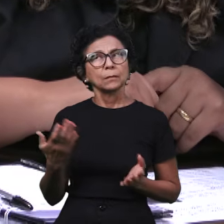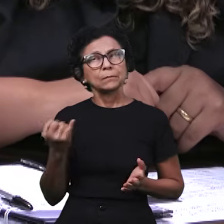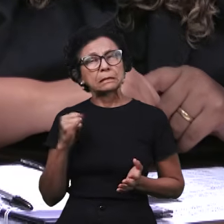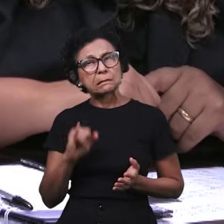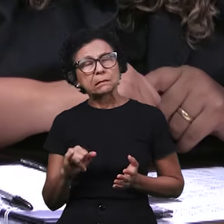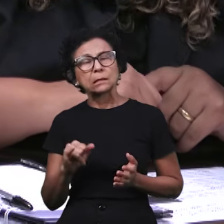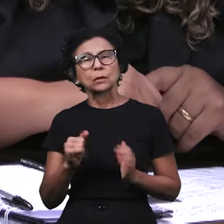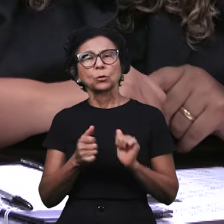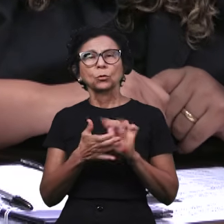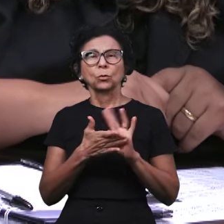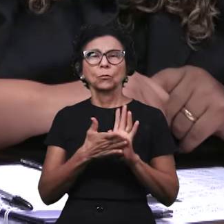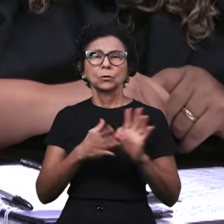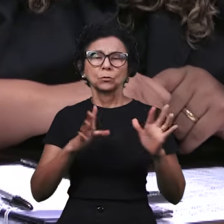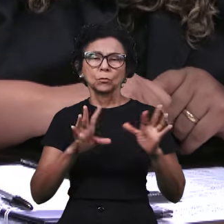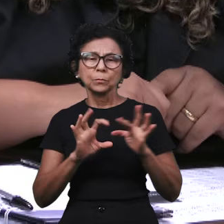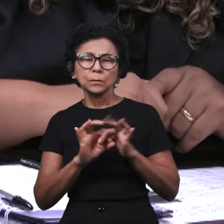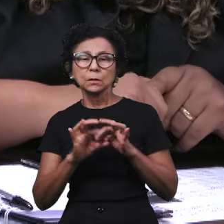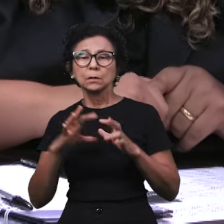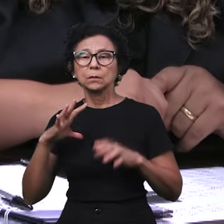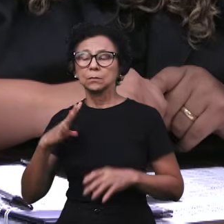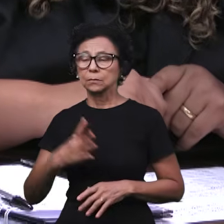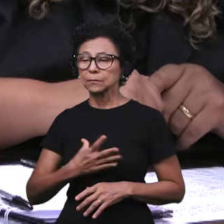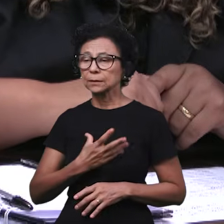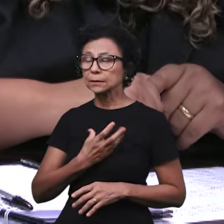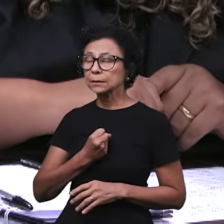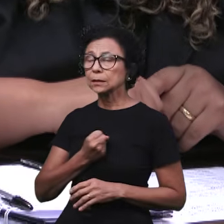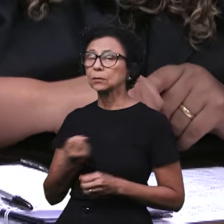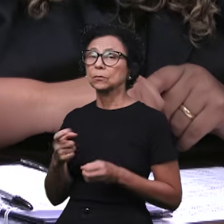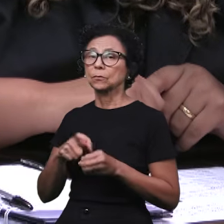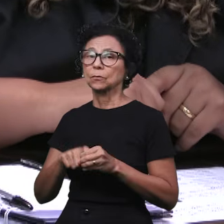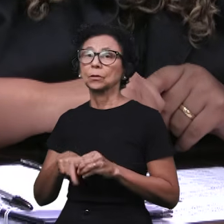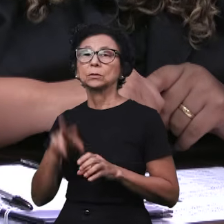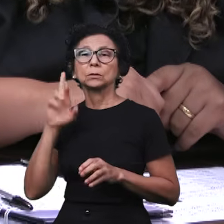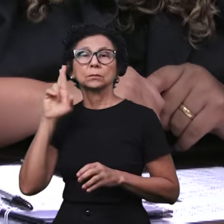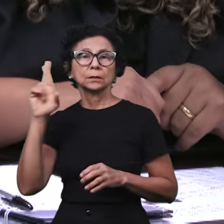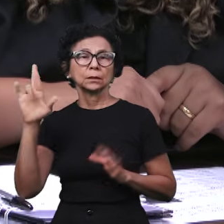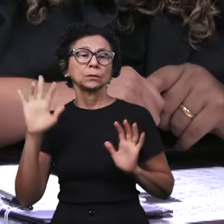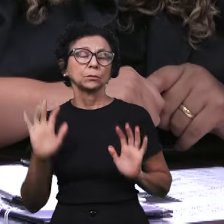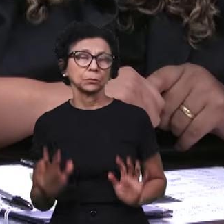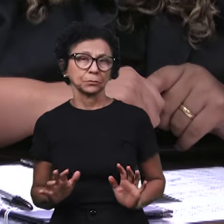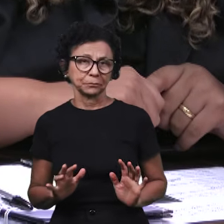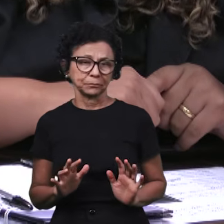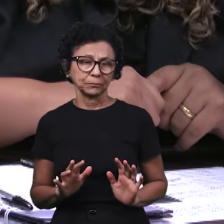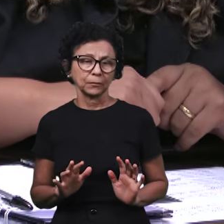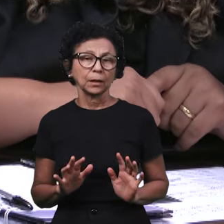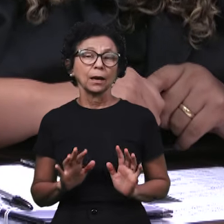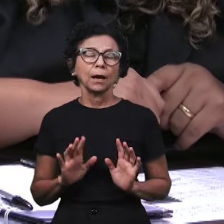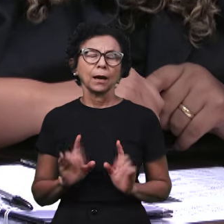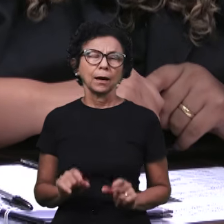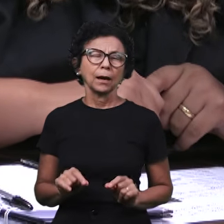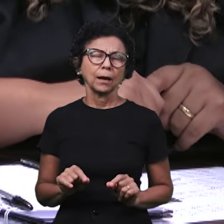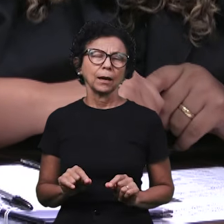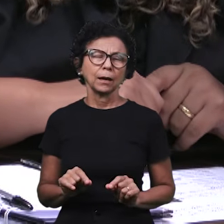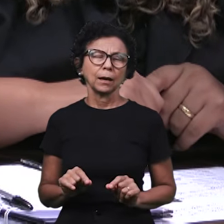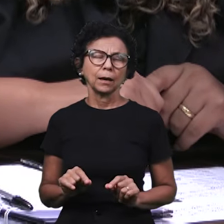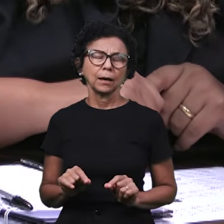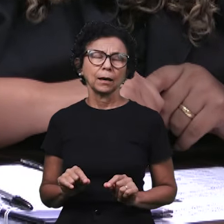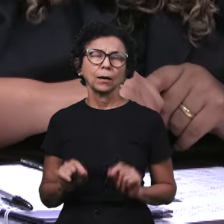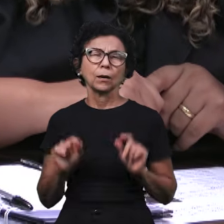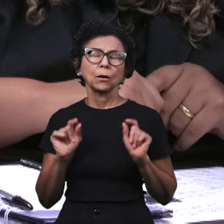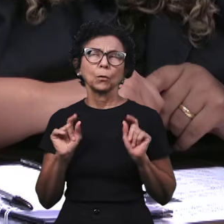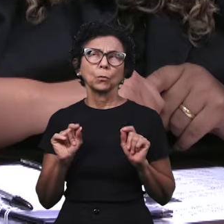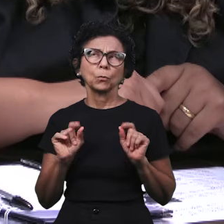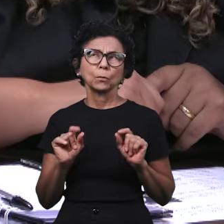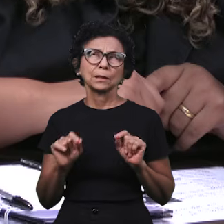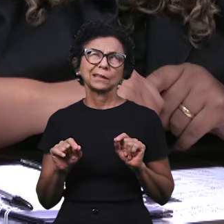salvação, da volta do Senhor. E aí, quando a gente for estudar o louvor, a gente tem que ter essa análise. Esse louvor está falando sobre o quê? E aí, já adiantando, quando a gente pega a